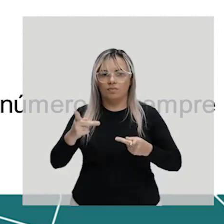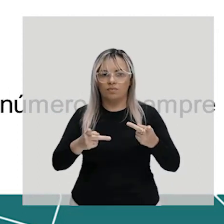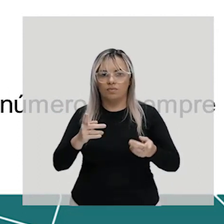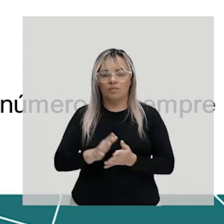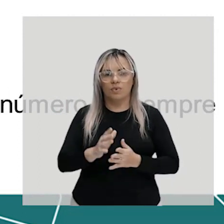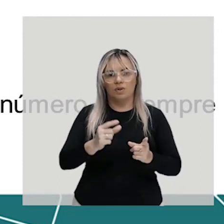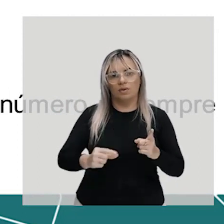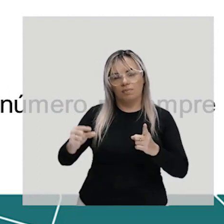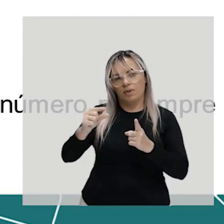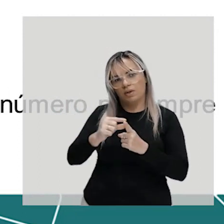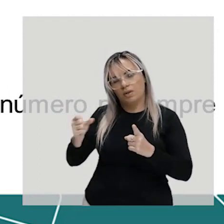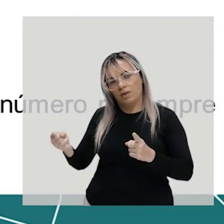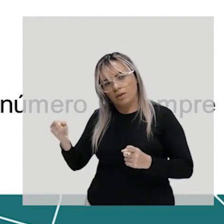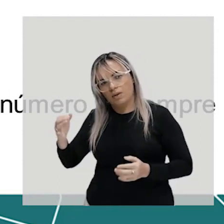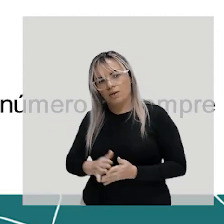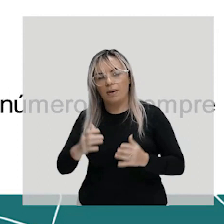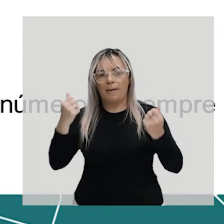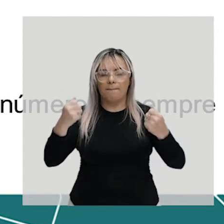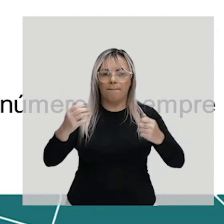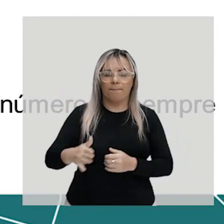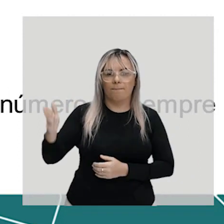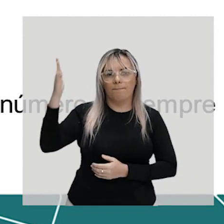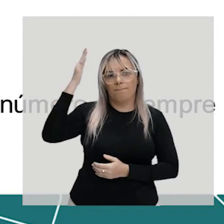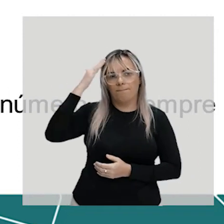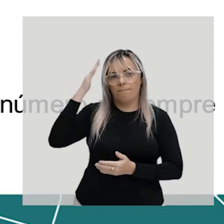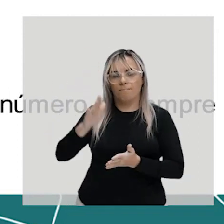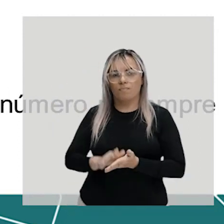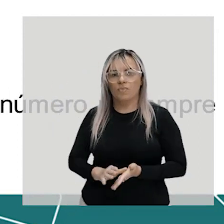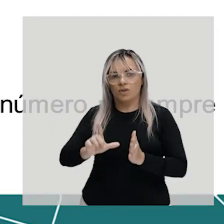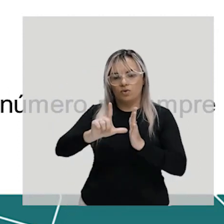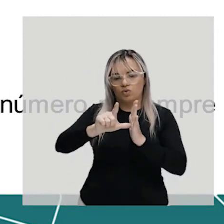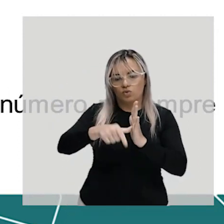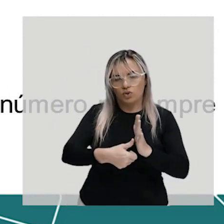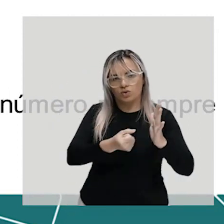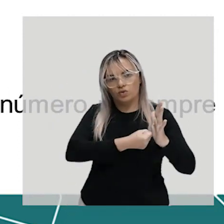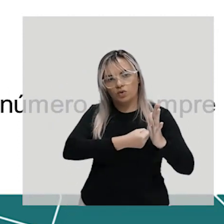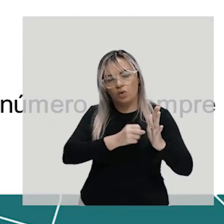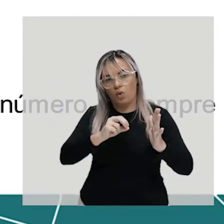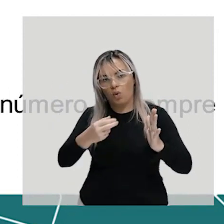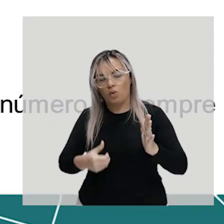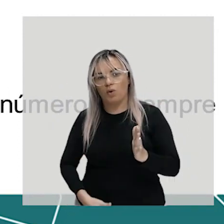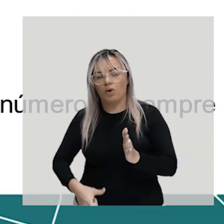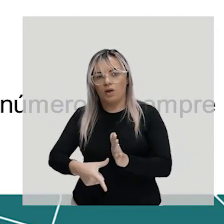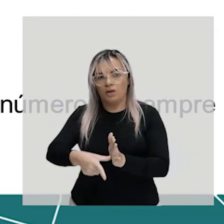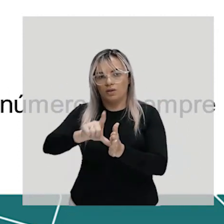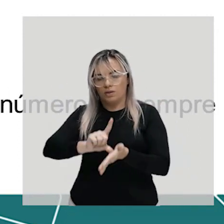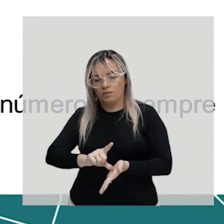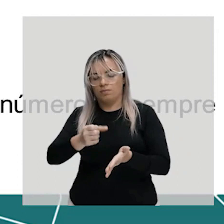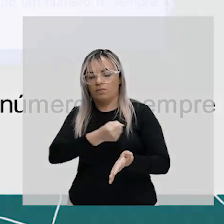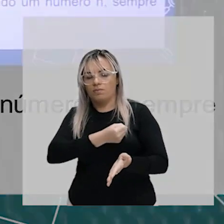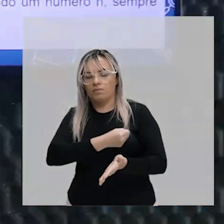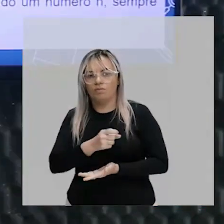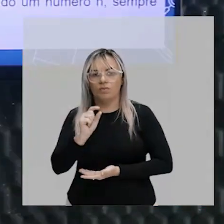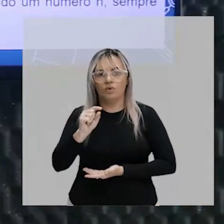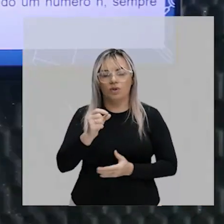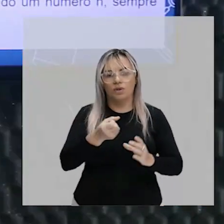Chaves tá você precisa entender né O que é sucessor de um número O que é antecessor de um número O